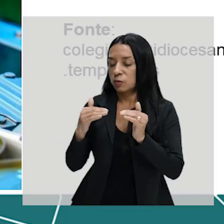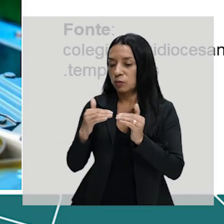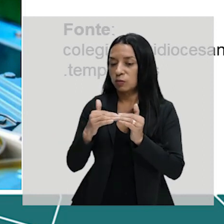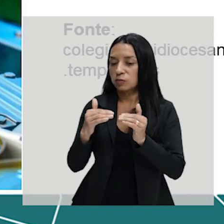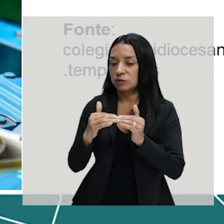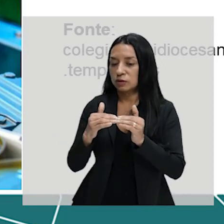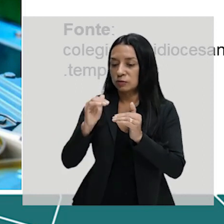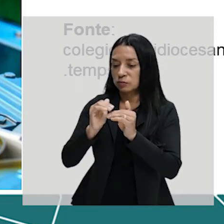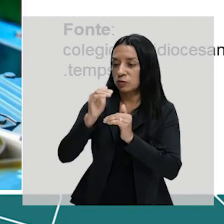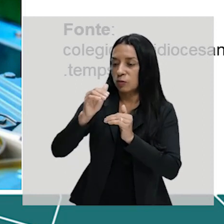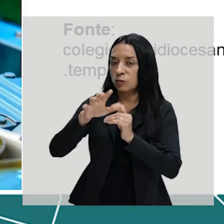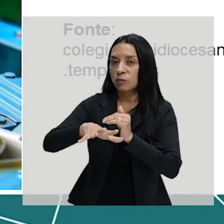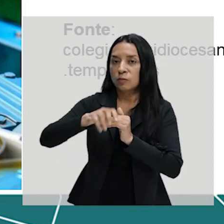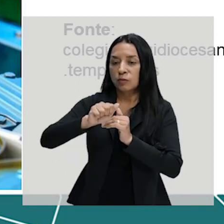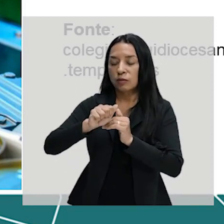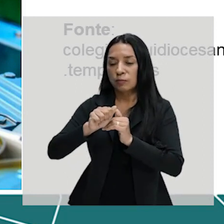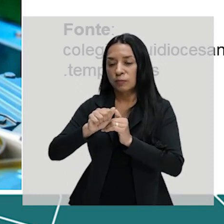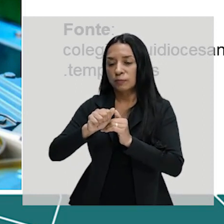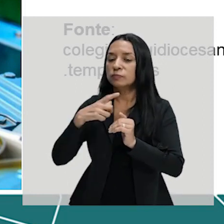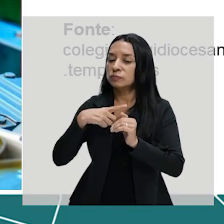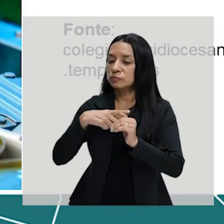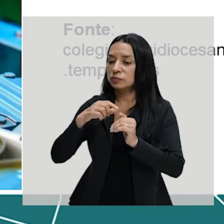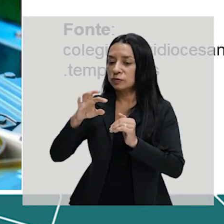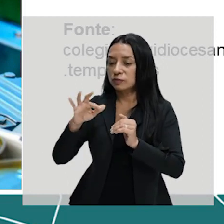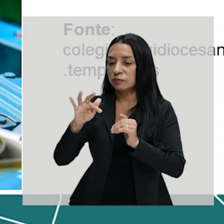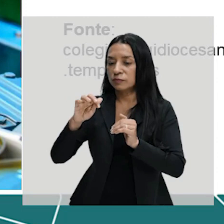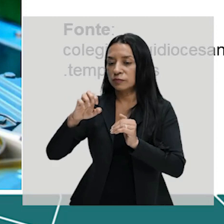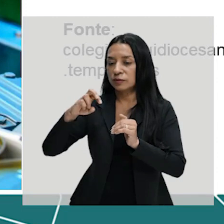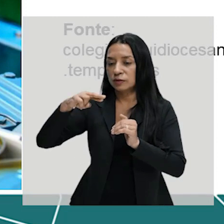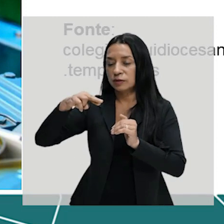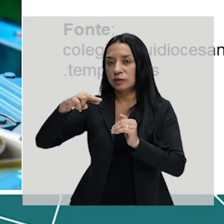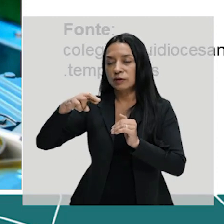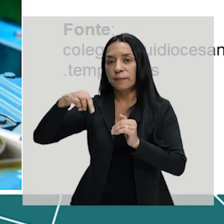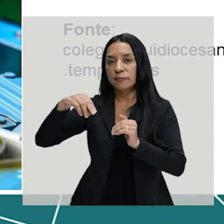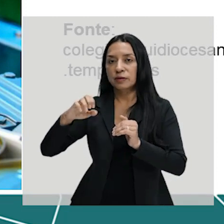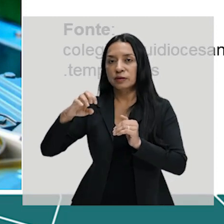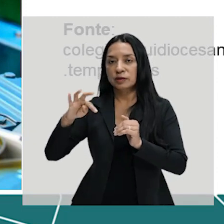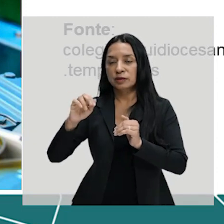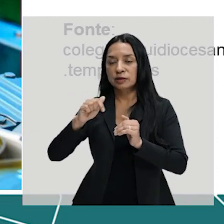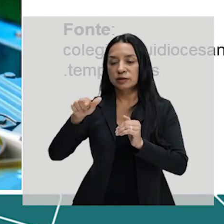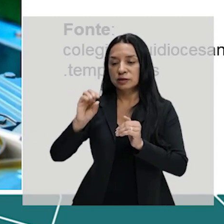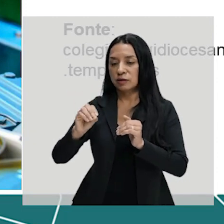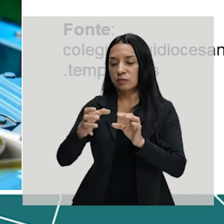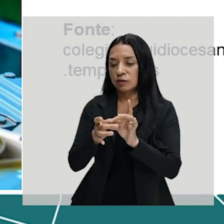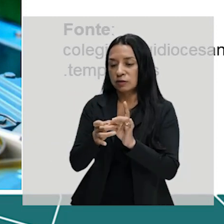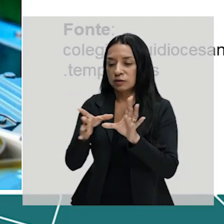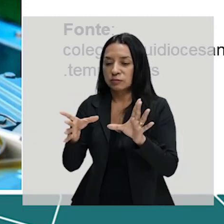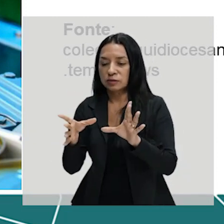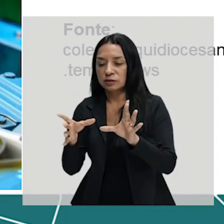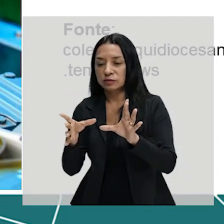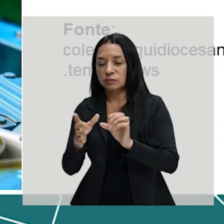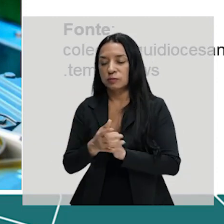com a atmosfera eles promovem a fermentação no processo de fermentação ocorre a liberação de gás carbônico